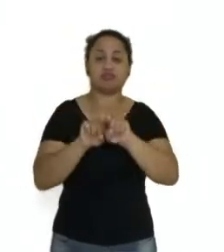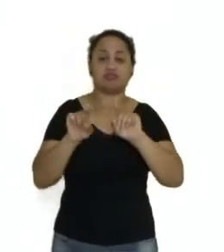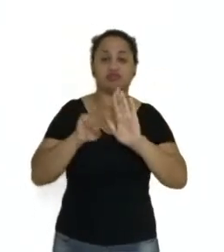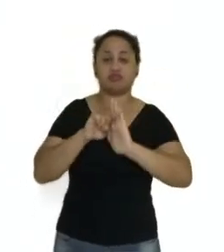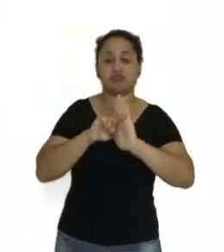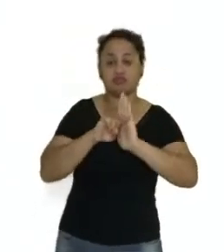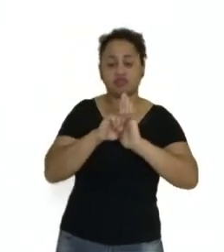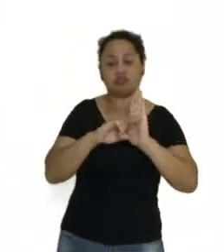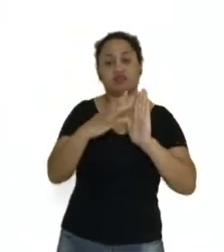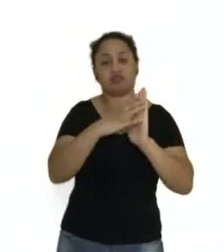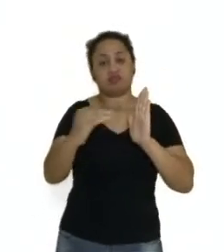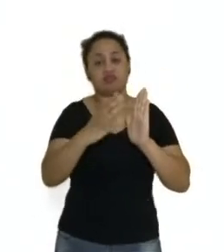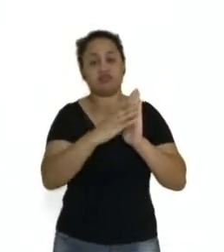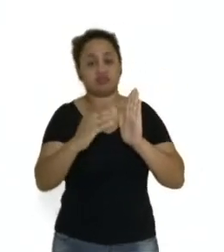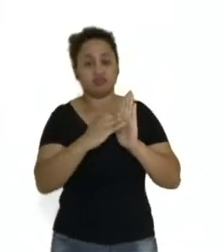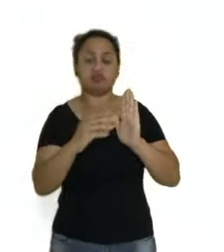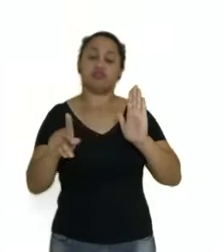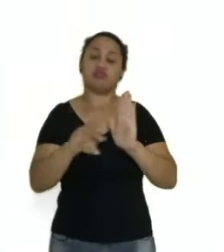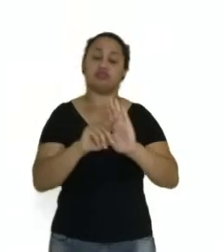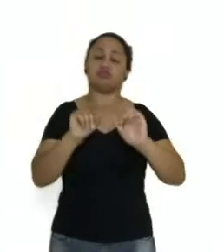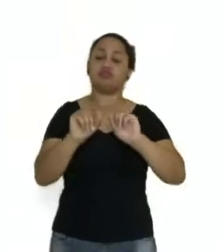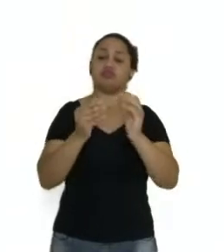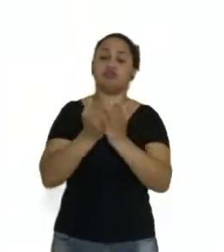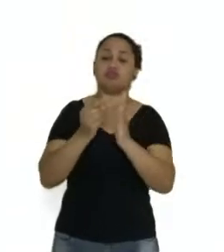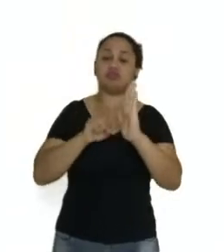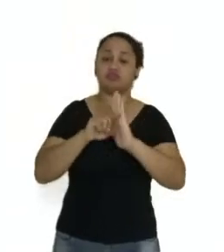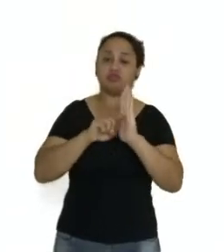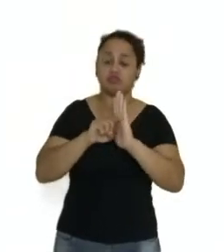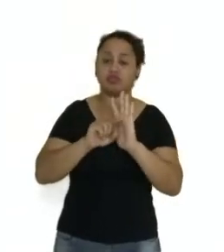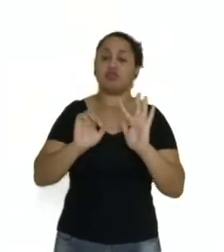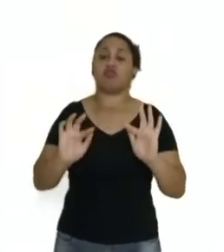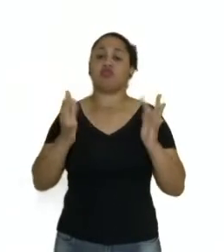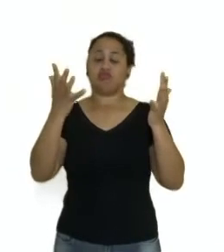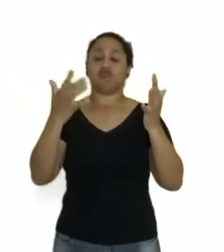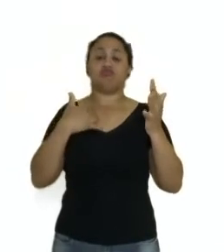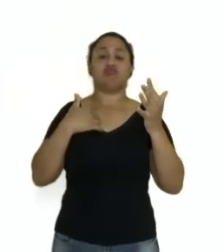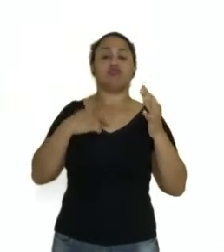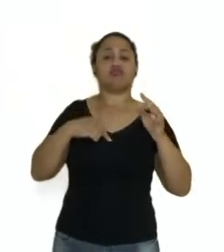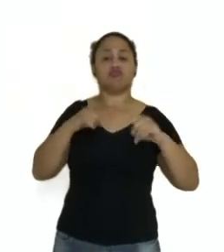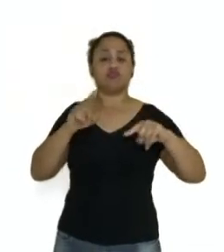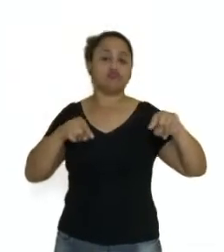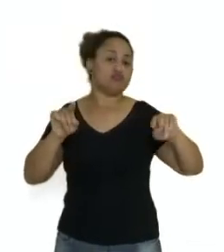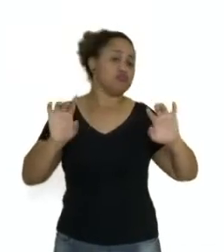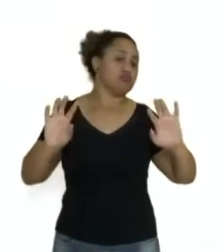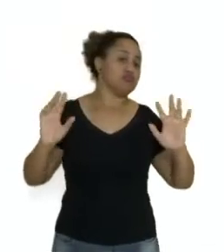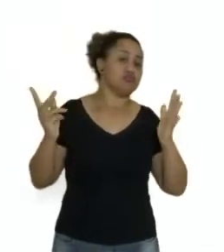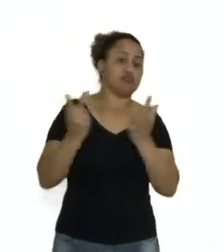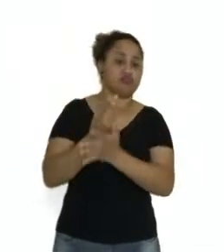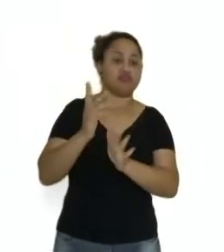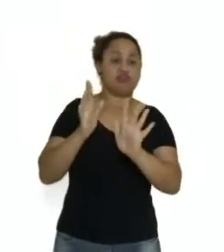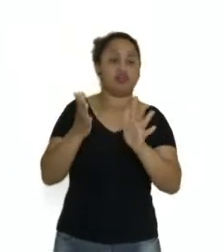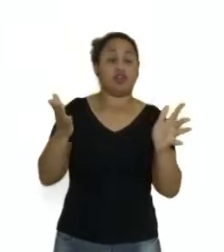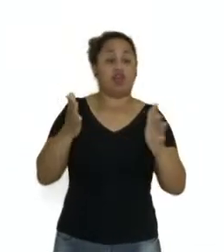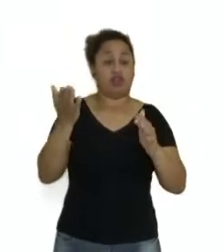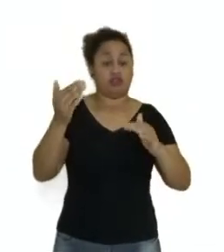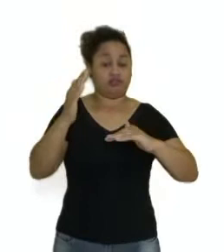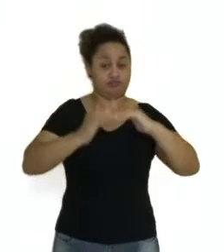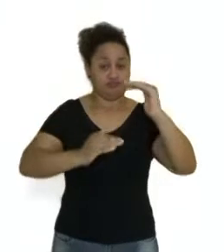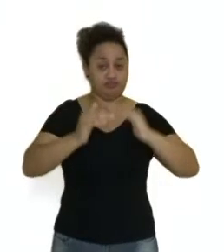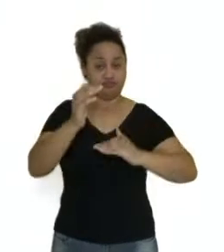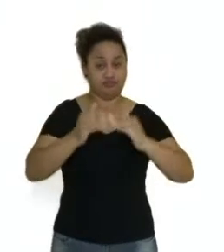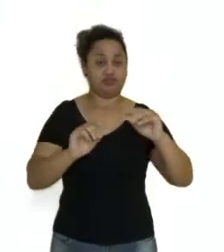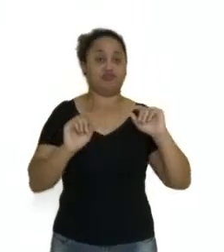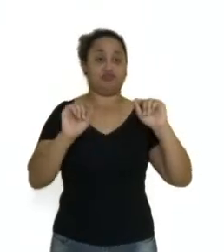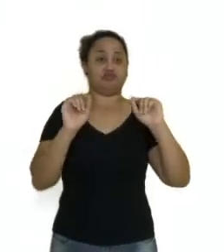pesquisa modelos para estudar experimentos ou fenômenos aleatórios. Vamos então pôr em prática isso.